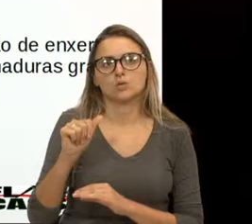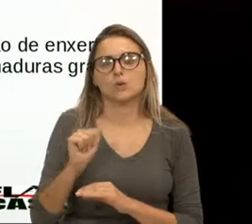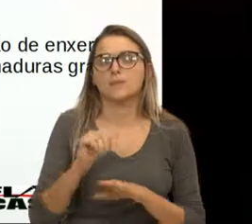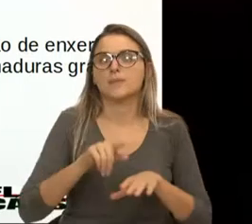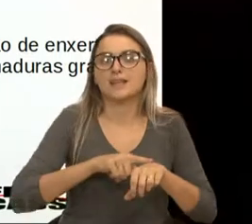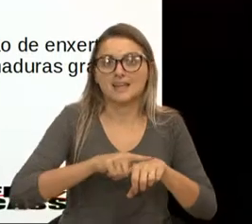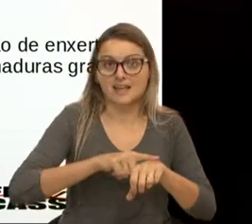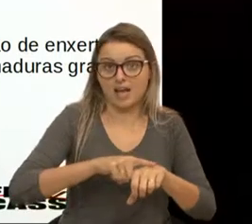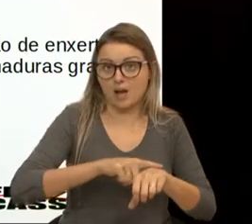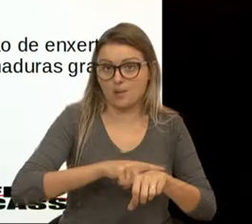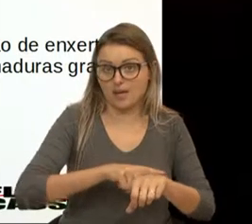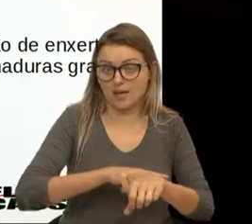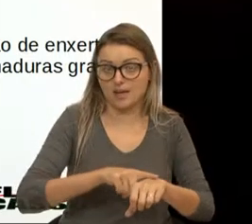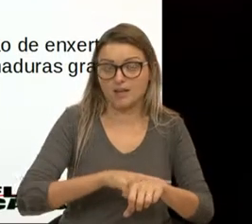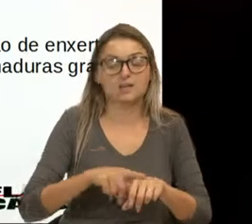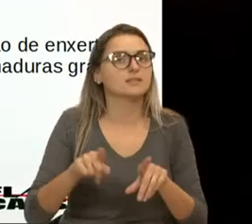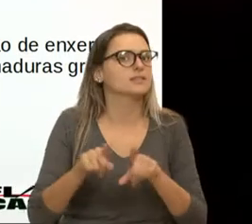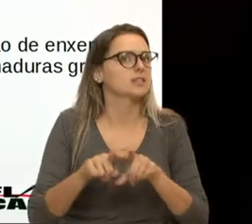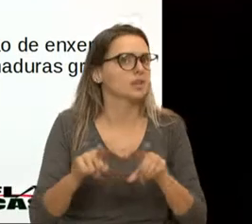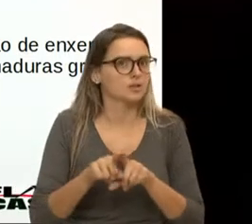muito trabalhado esse tipo de